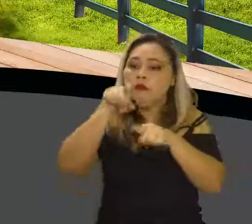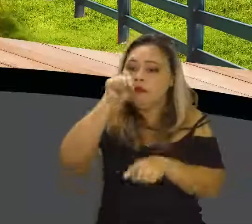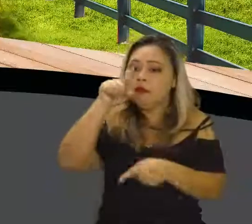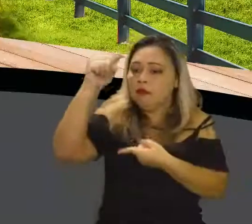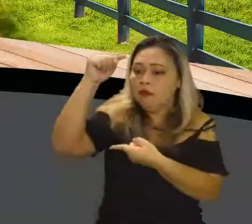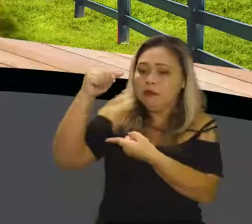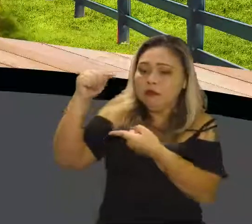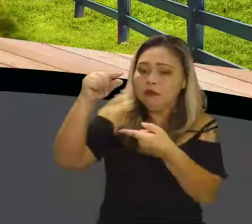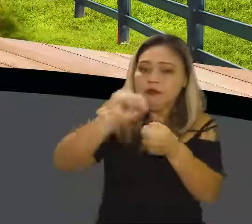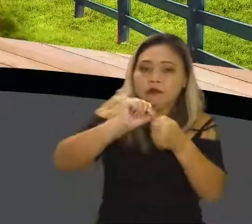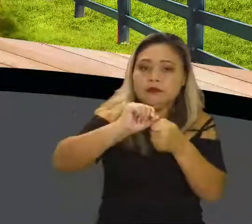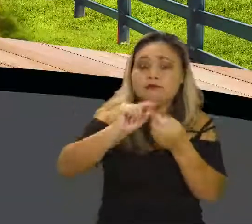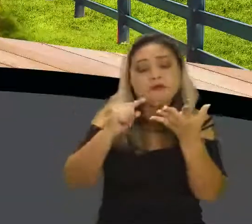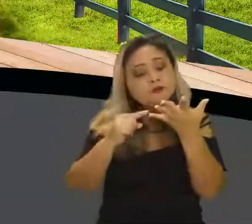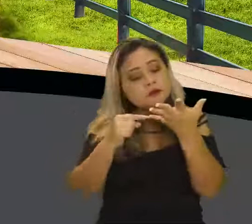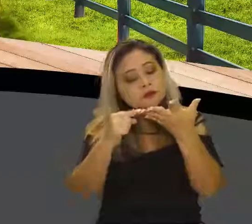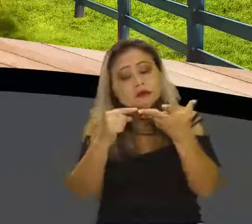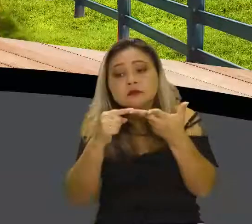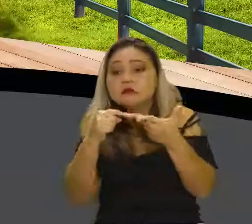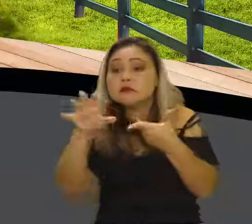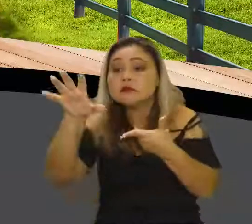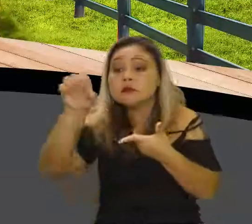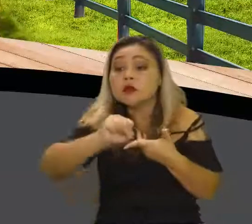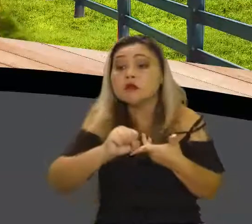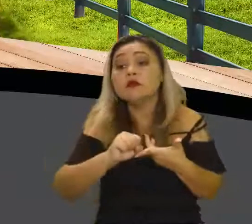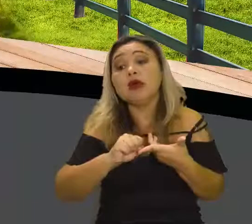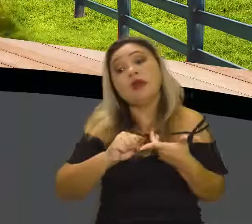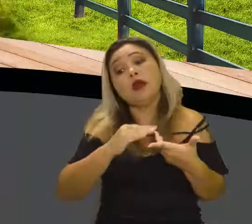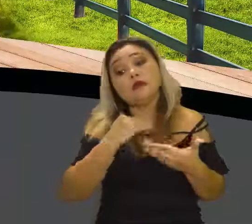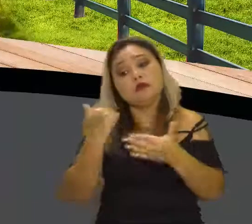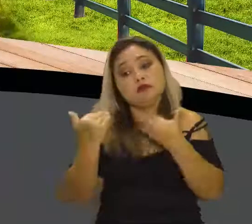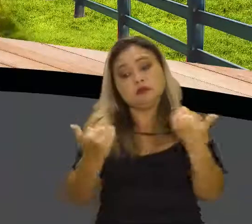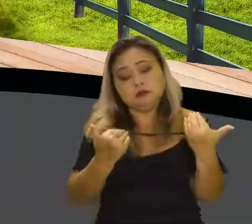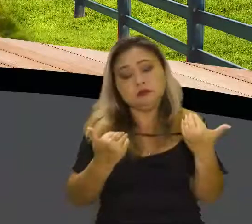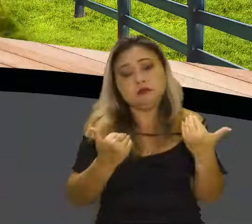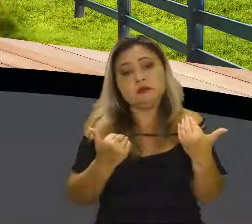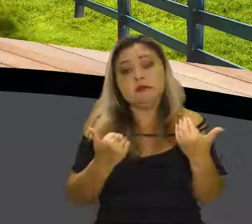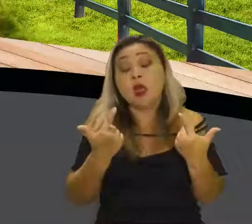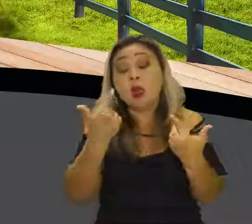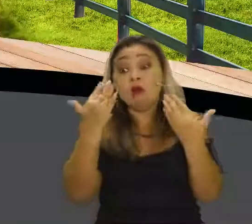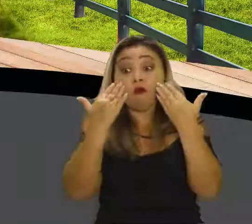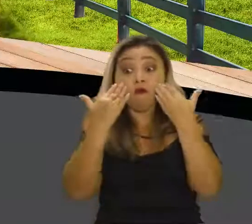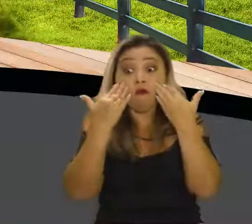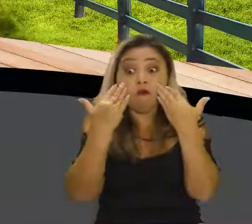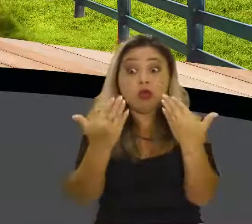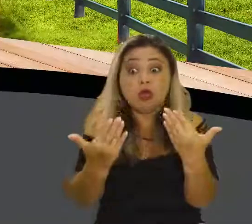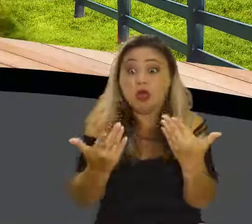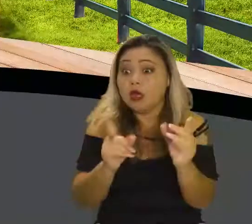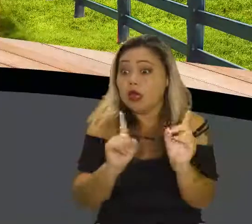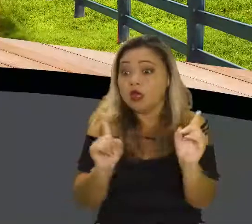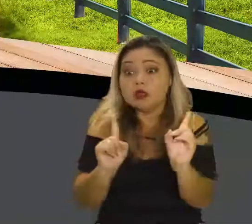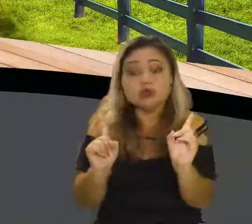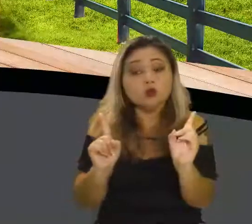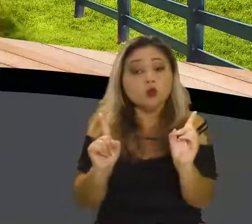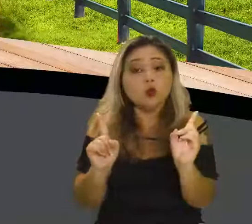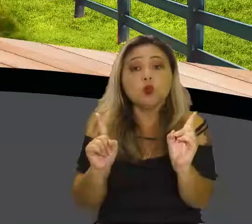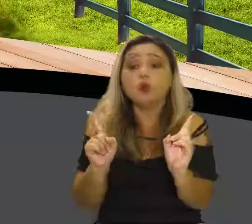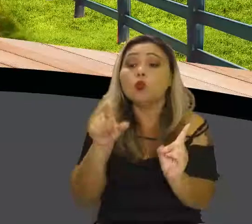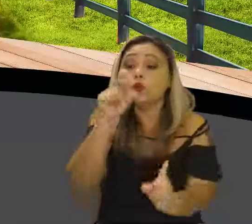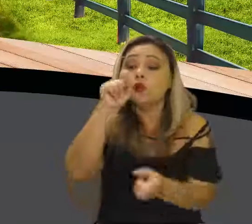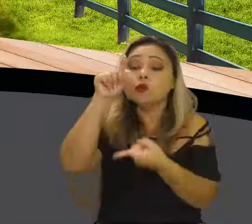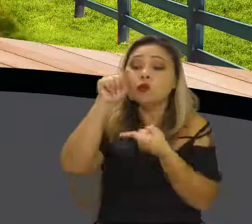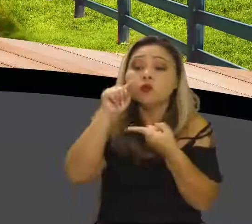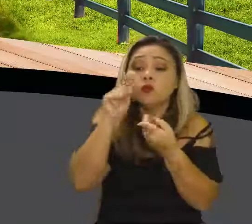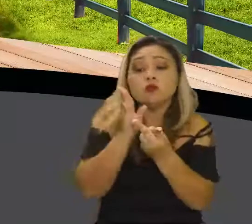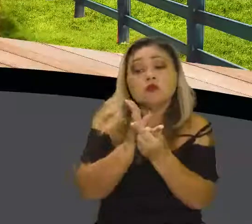uma ave, também tem todo o critério para abater, tá bom? E aí, só que a gente não vê, o que eu estou querendo dizer é que na codorna